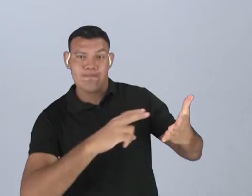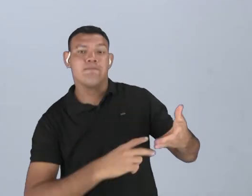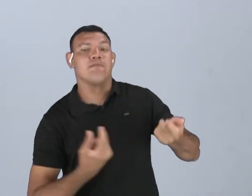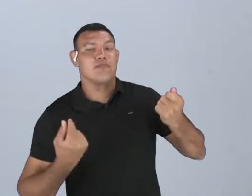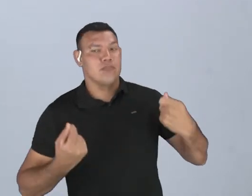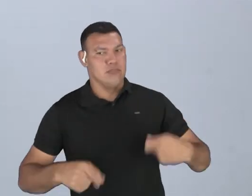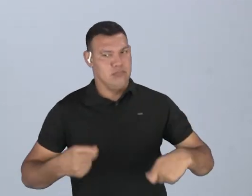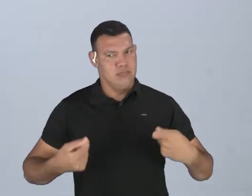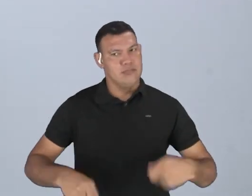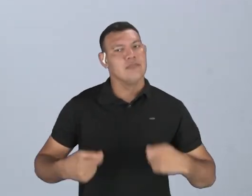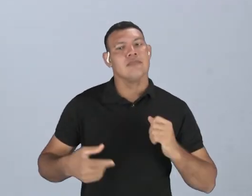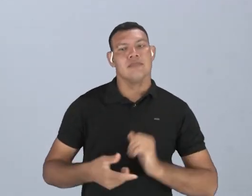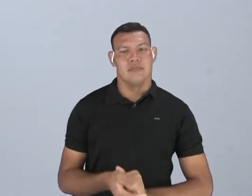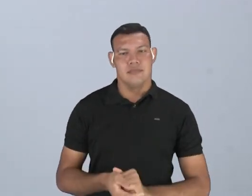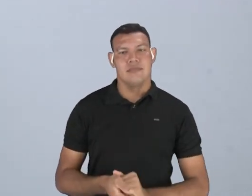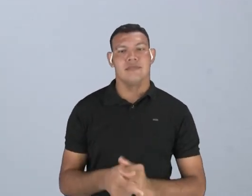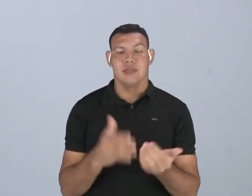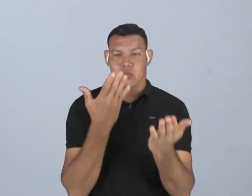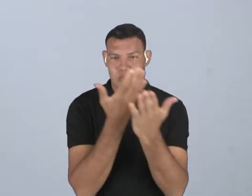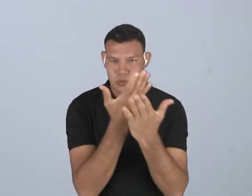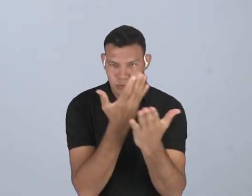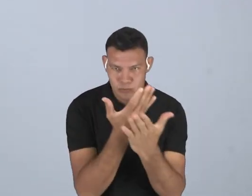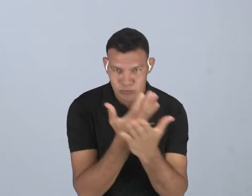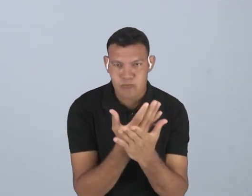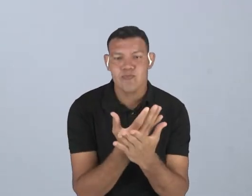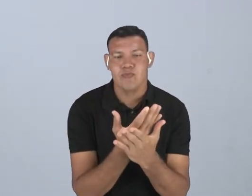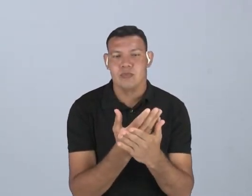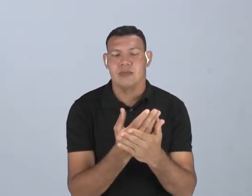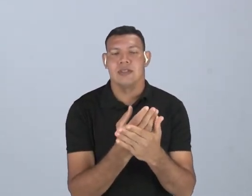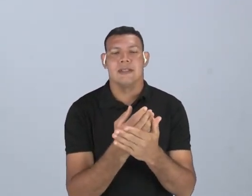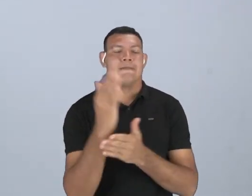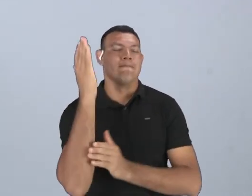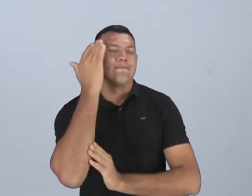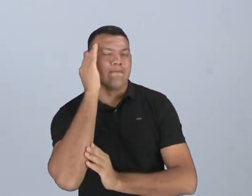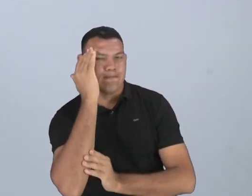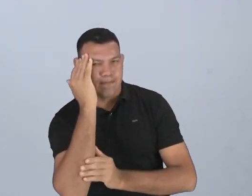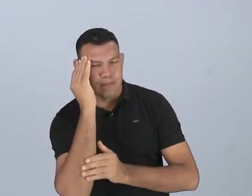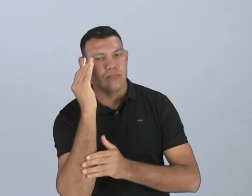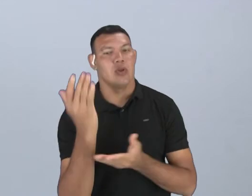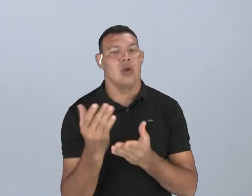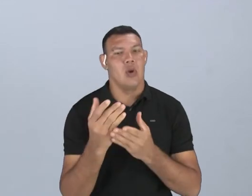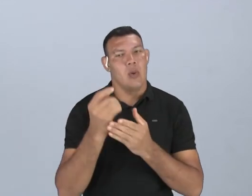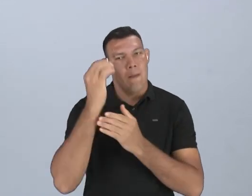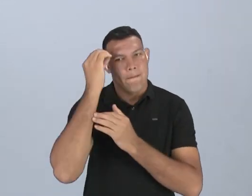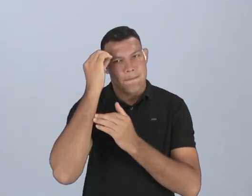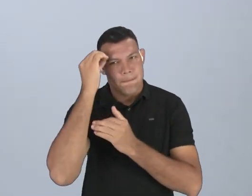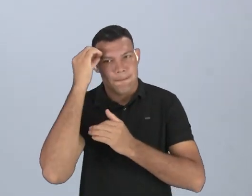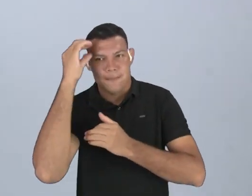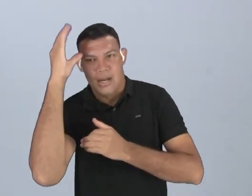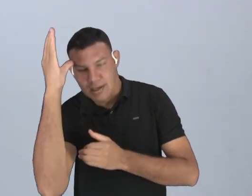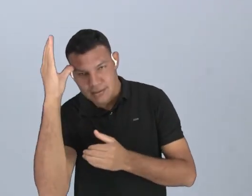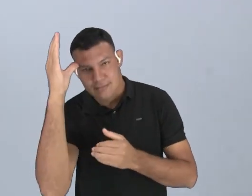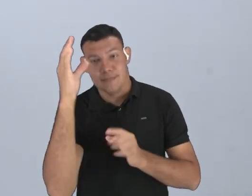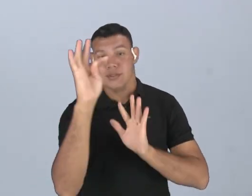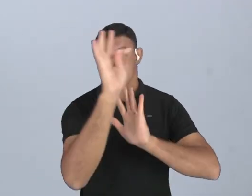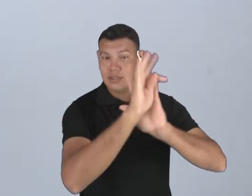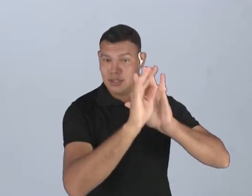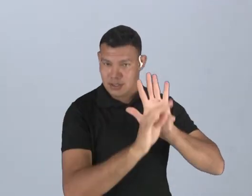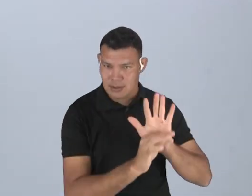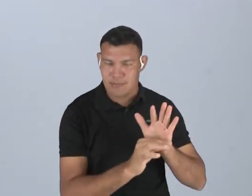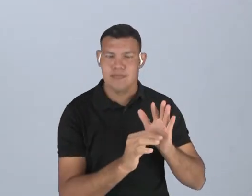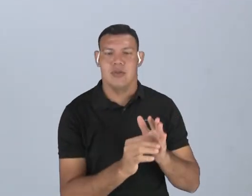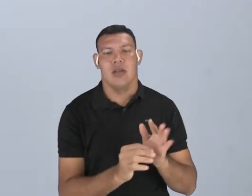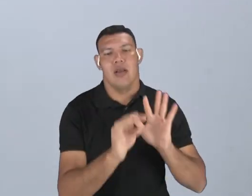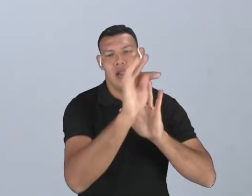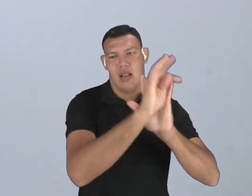necessário trabalhar a construção do bom entendimento nos vários sentidos que o texto pode lhe dar, tendo intertextualidade ou